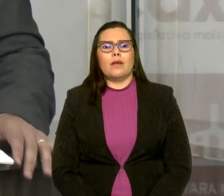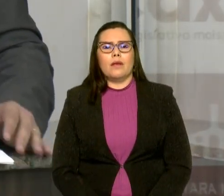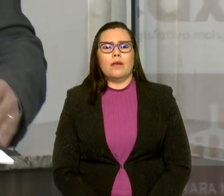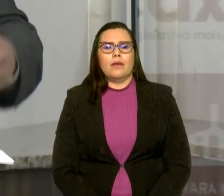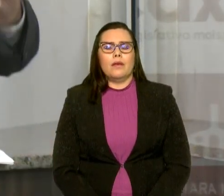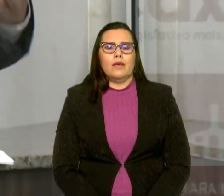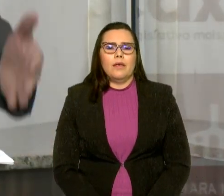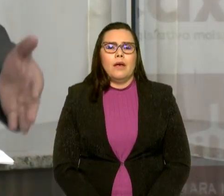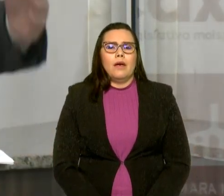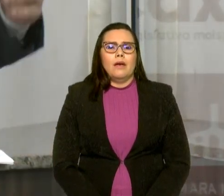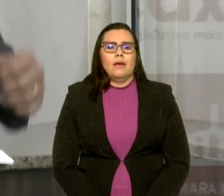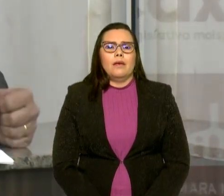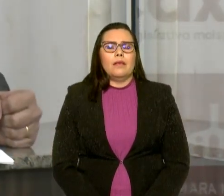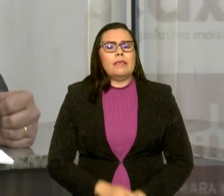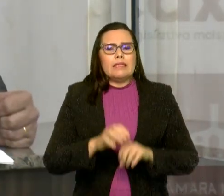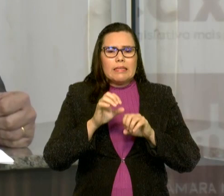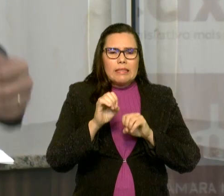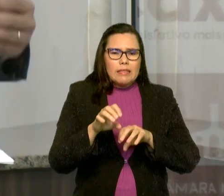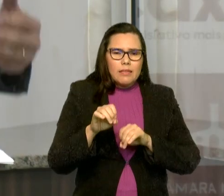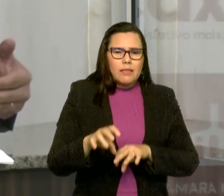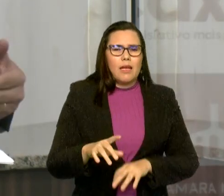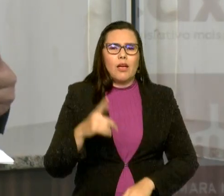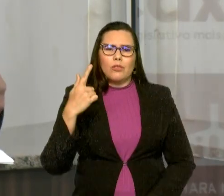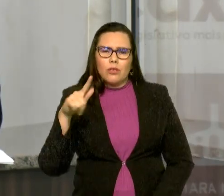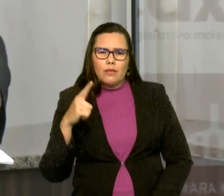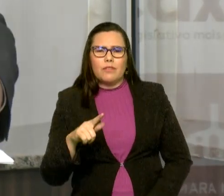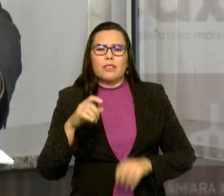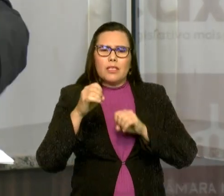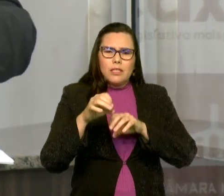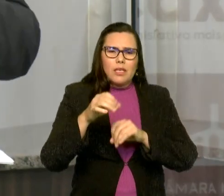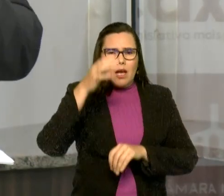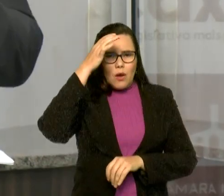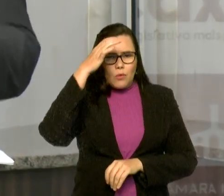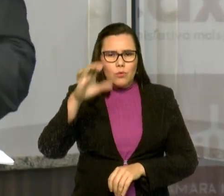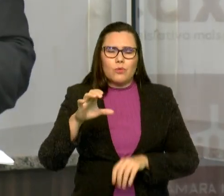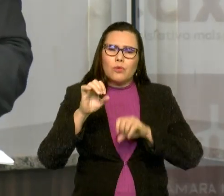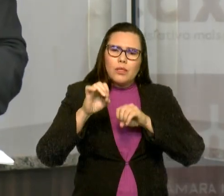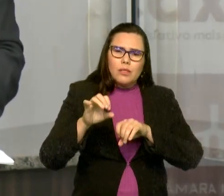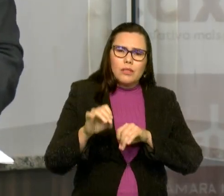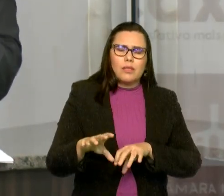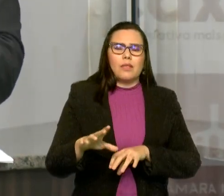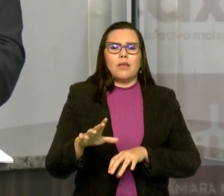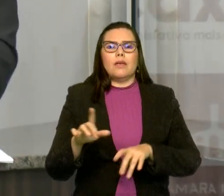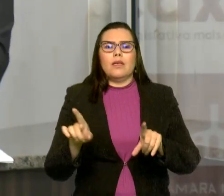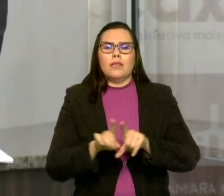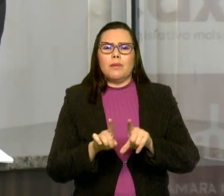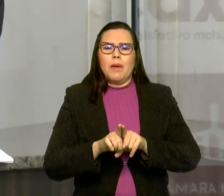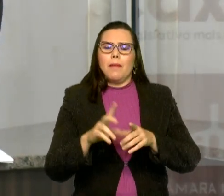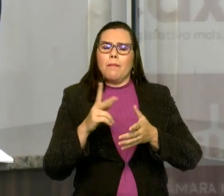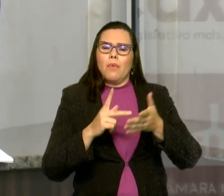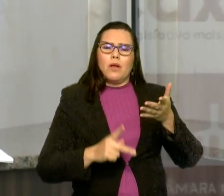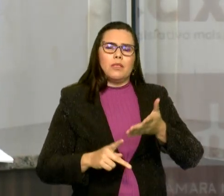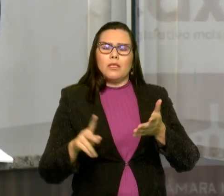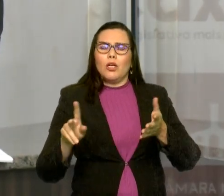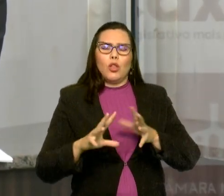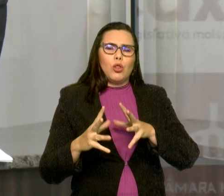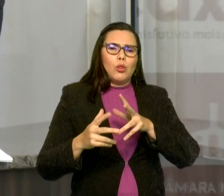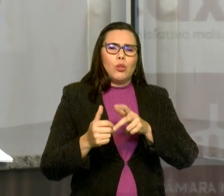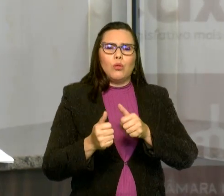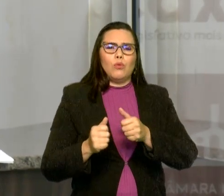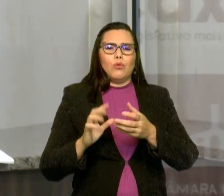nosso Estado, de ensinar também a geografia, a nossa cultura, a nossa literatura. E por que, deputada Socorro